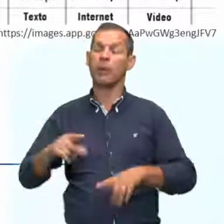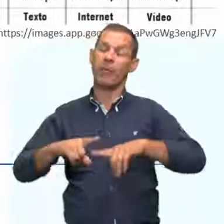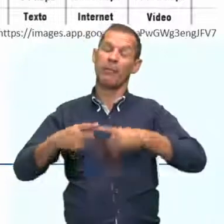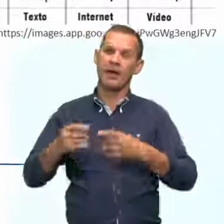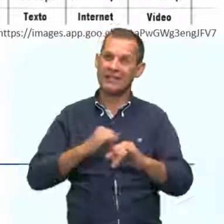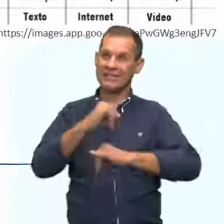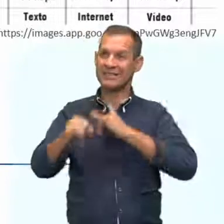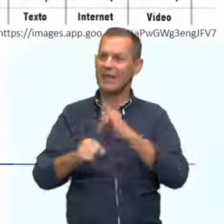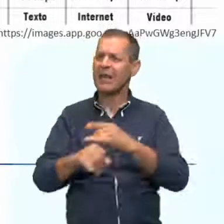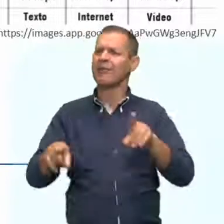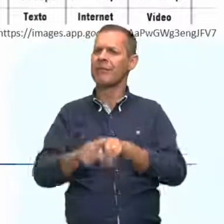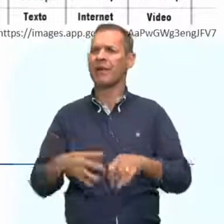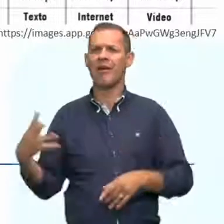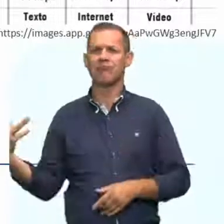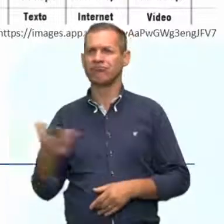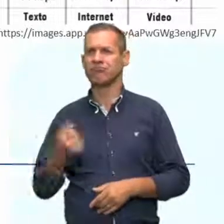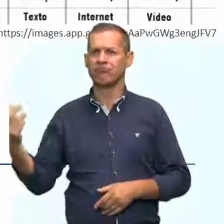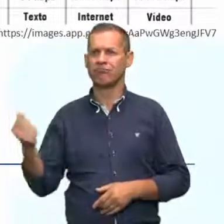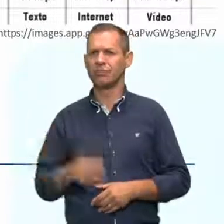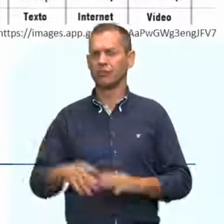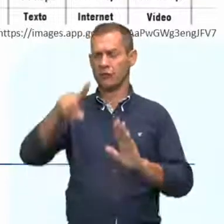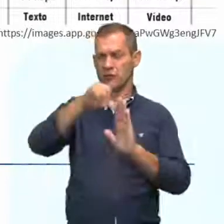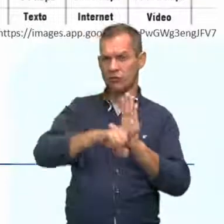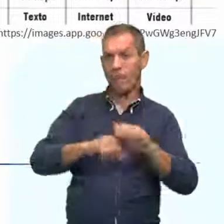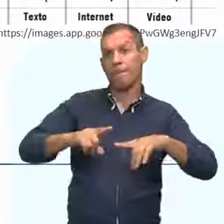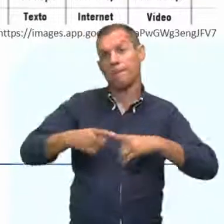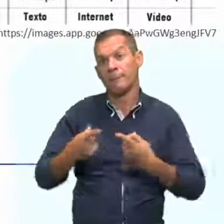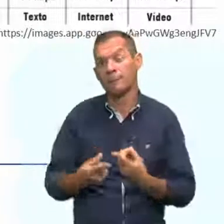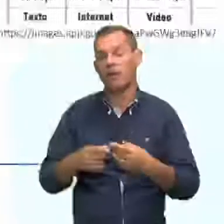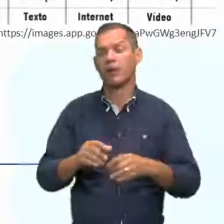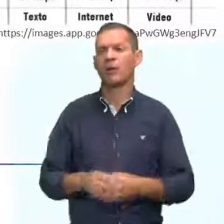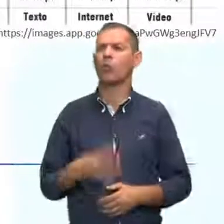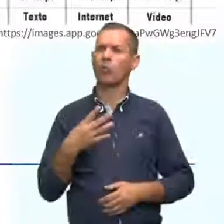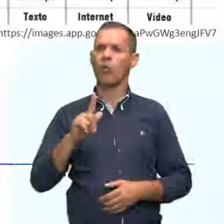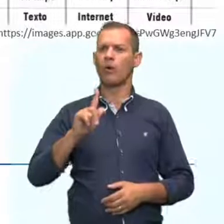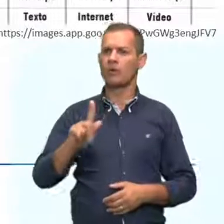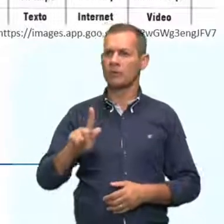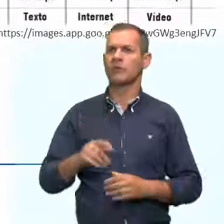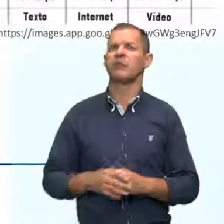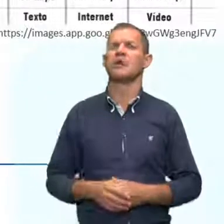de internet, eu falo de velocidade de processamento. Então, o sinal 4G,